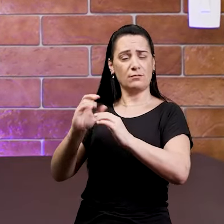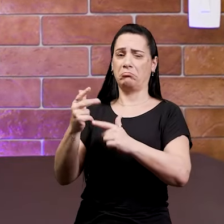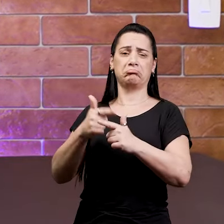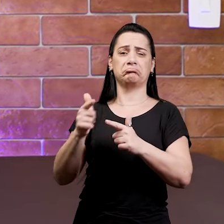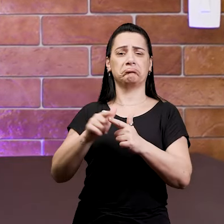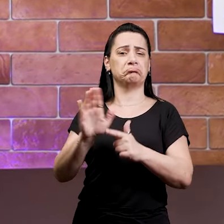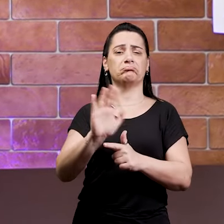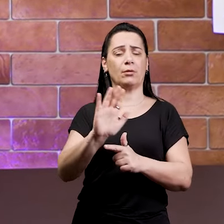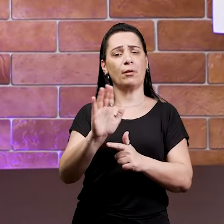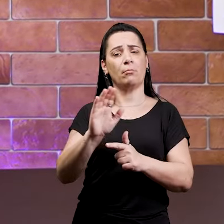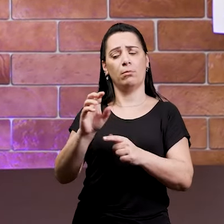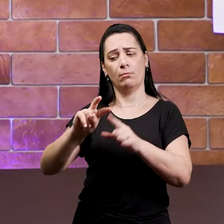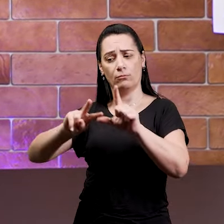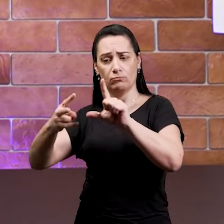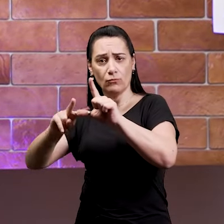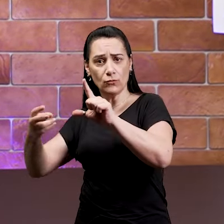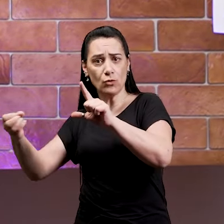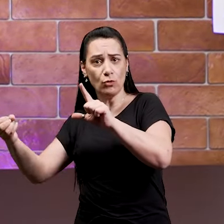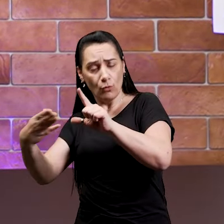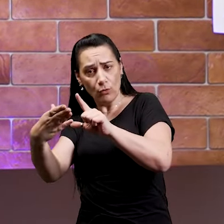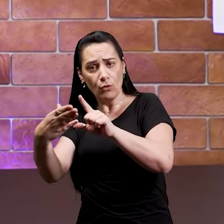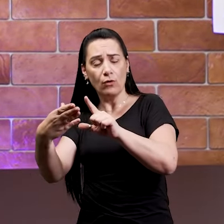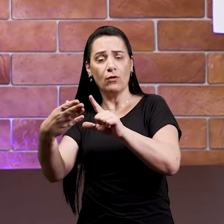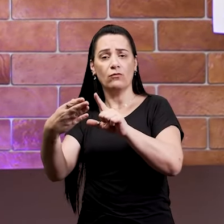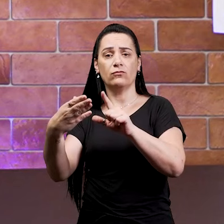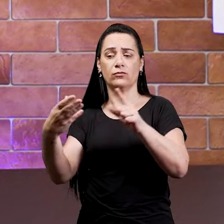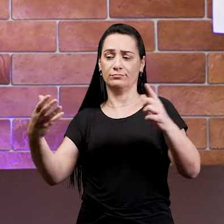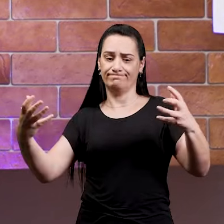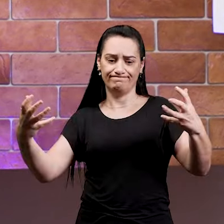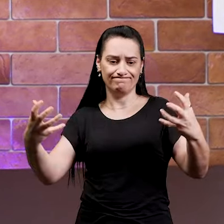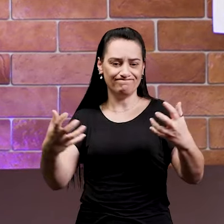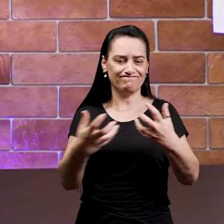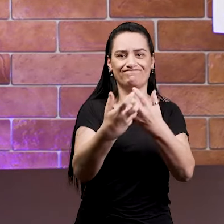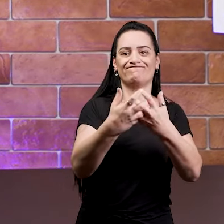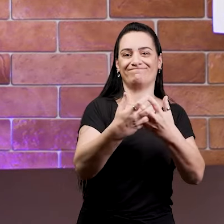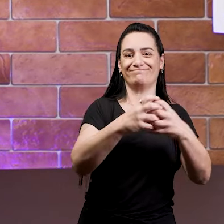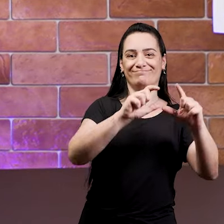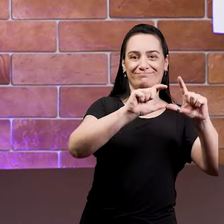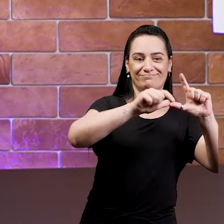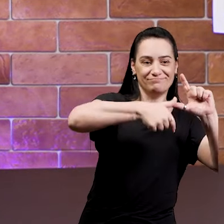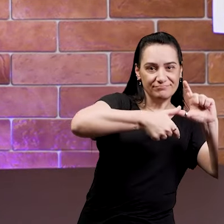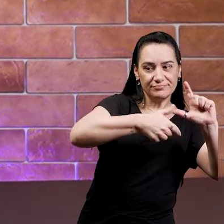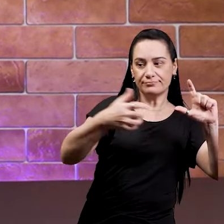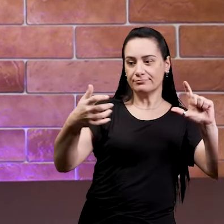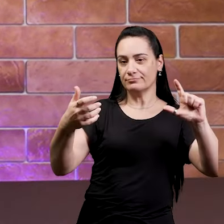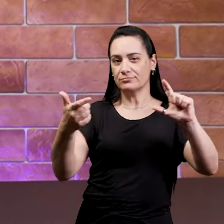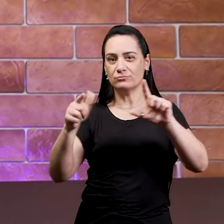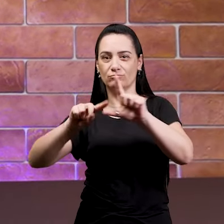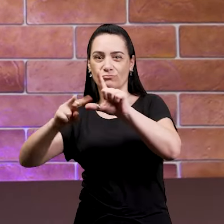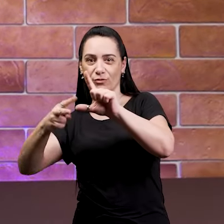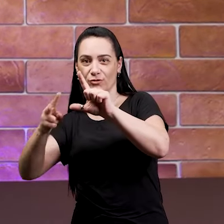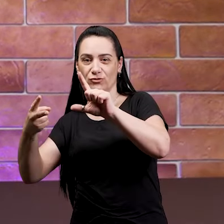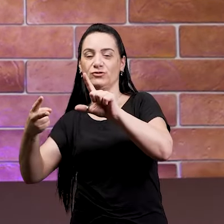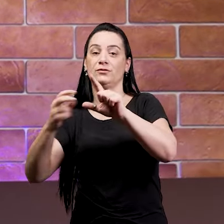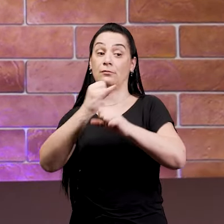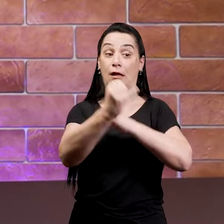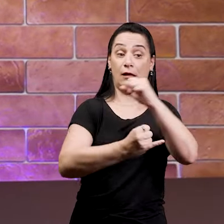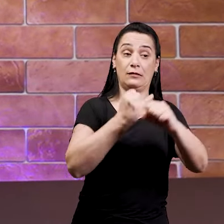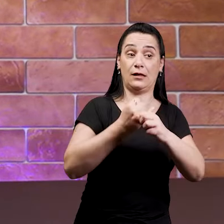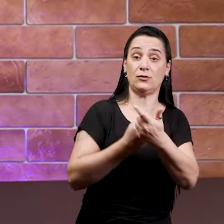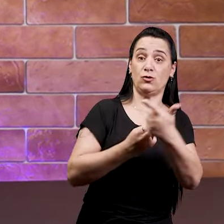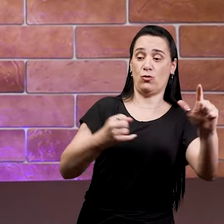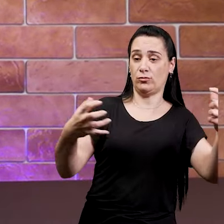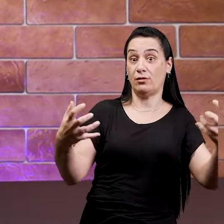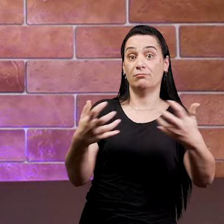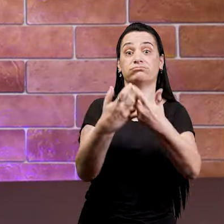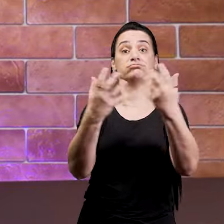Sem problemas, com o Teams Essentials é possível integrar as funcionalidades do Teams com os serviços de outros